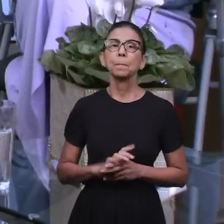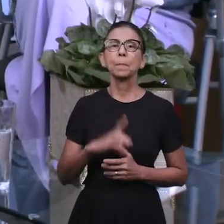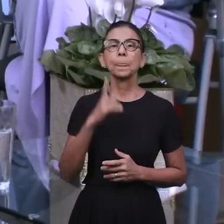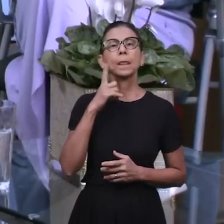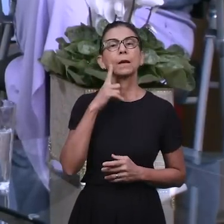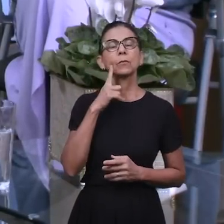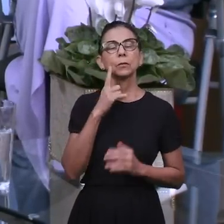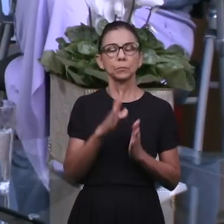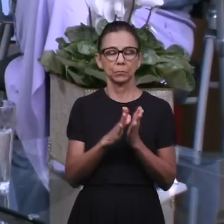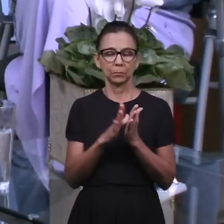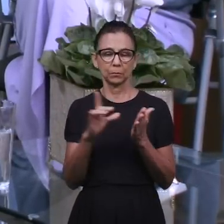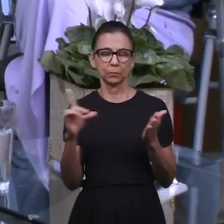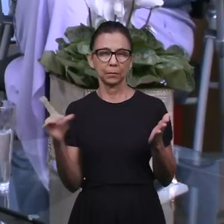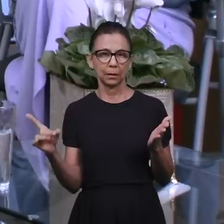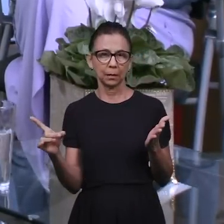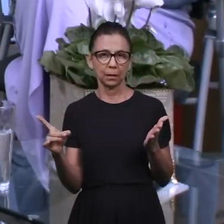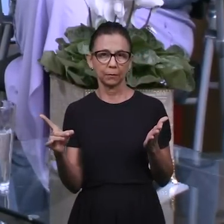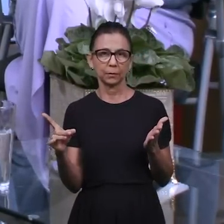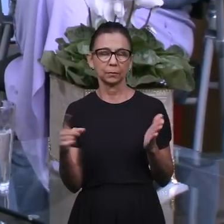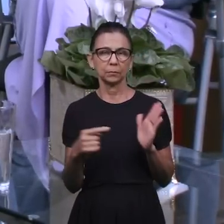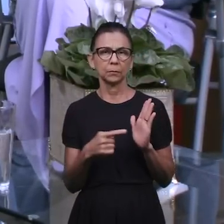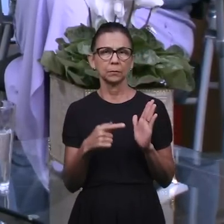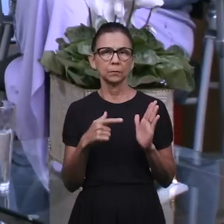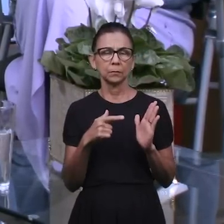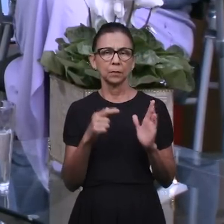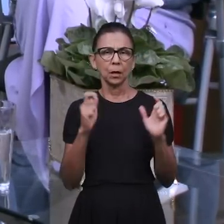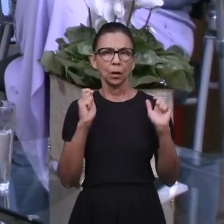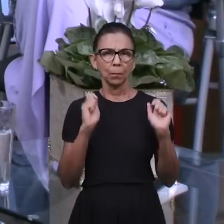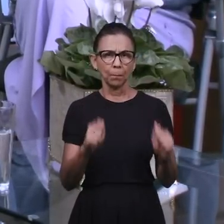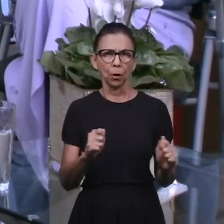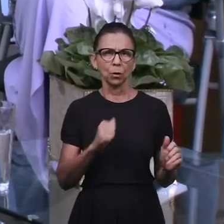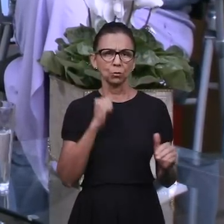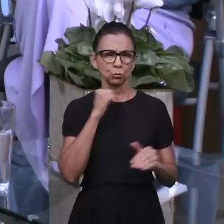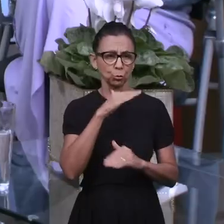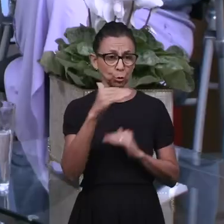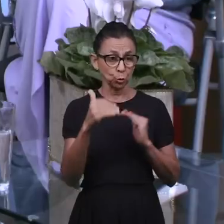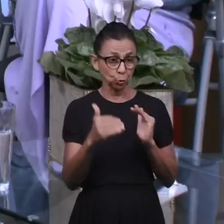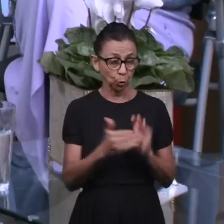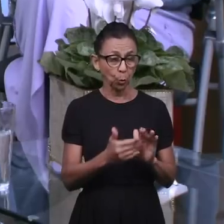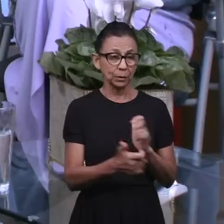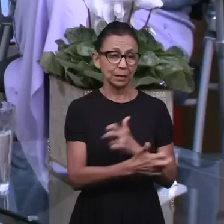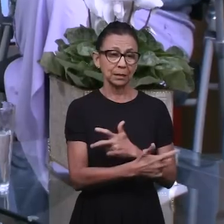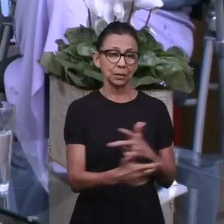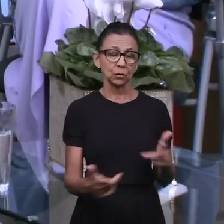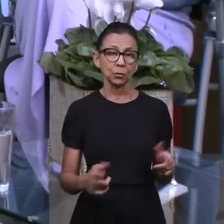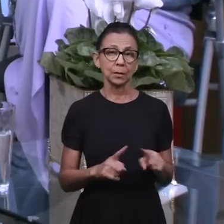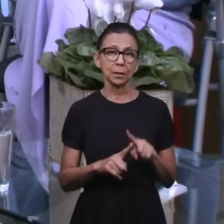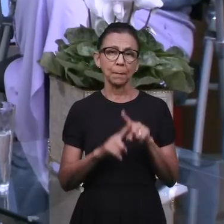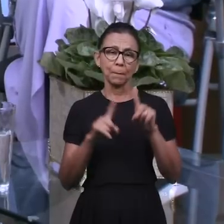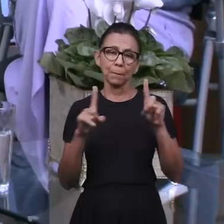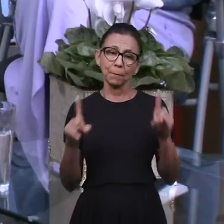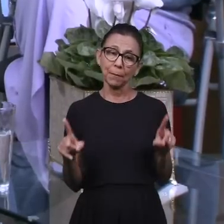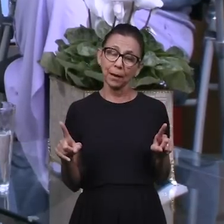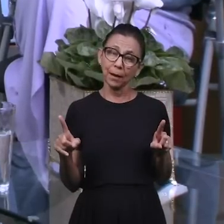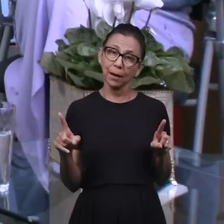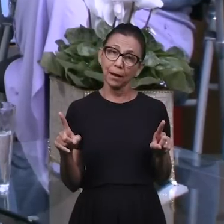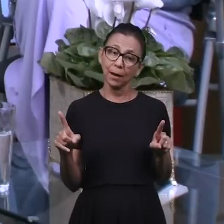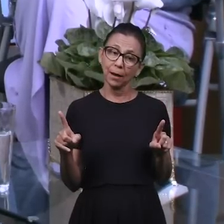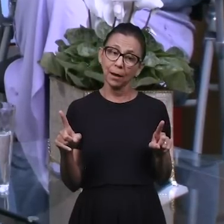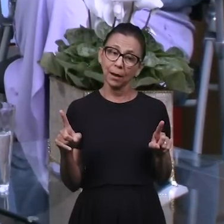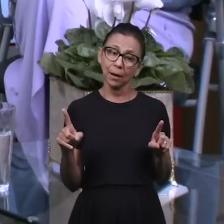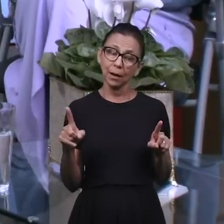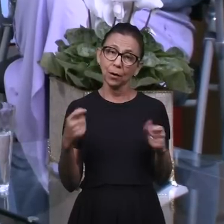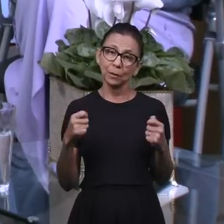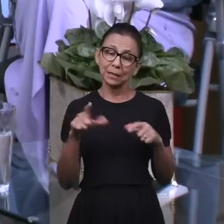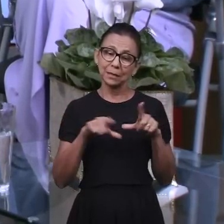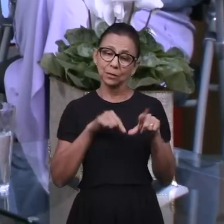palavra naquilo que está escrito ali. Todas as coisas me são lícitas, mas nem todas me convêm. Todas as coisas